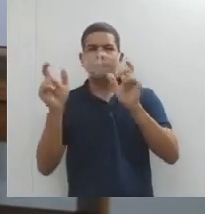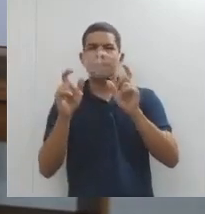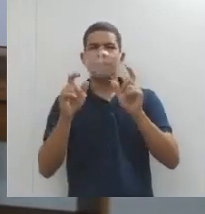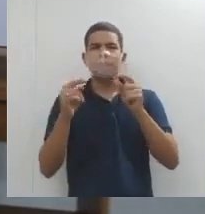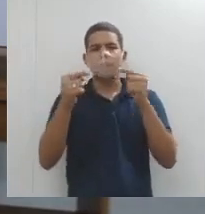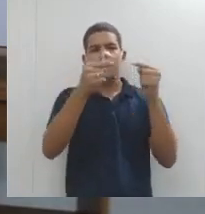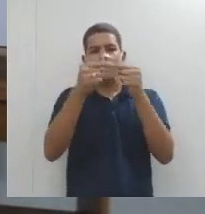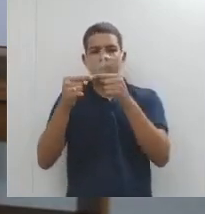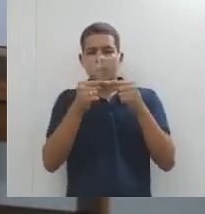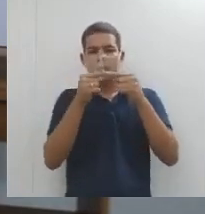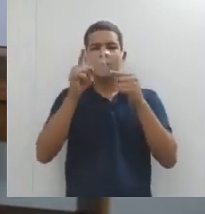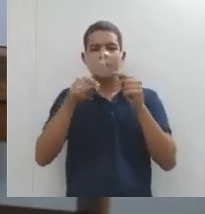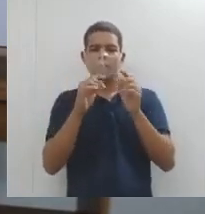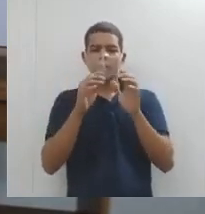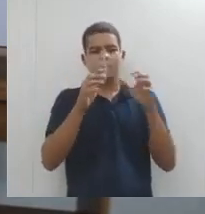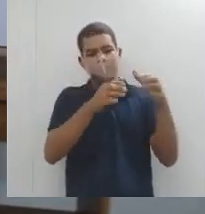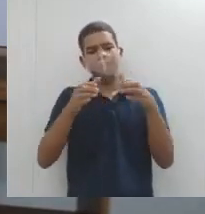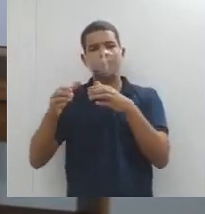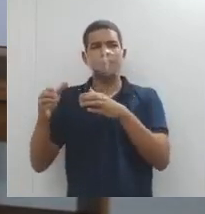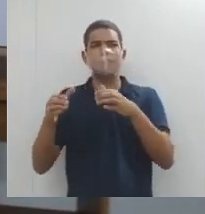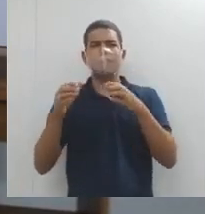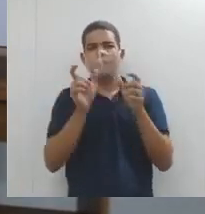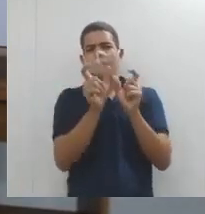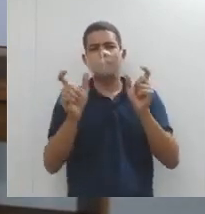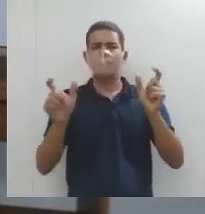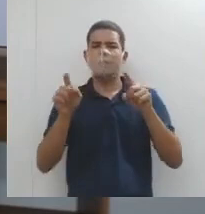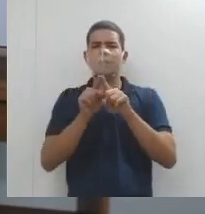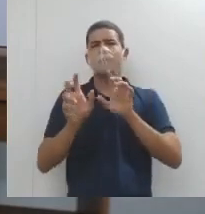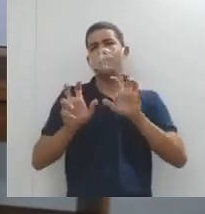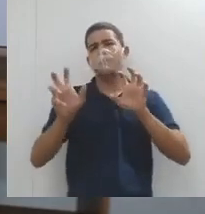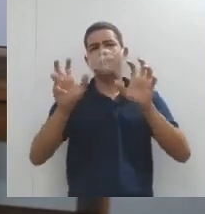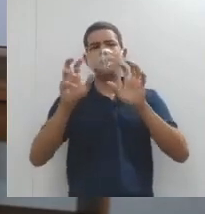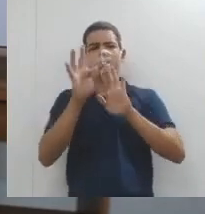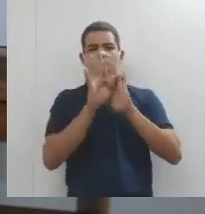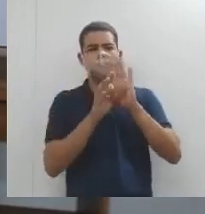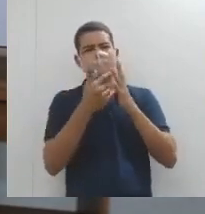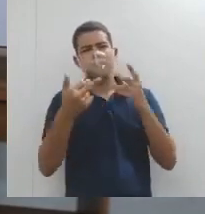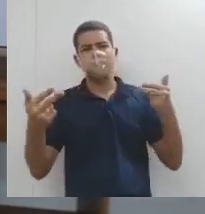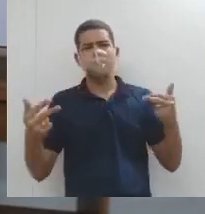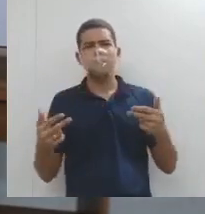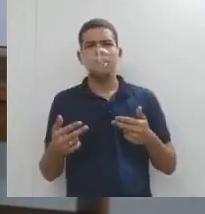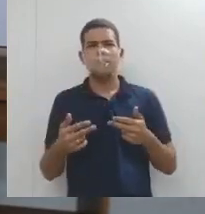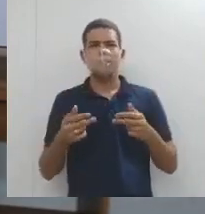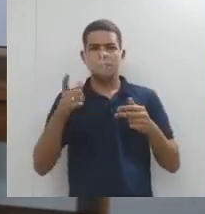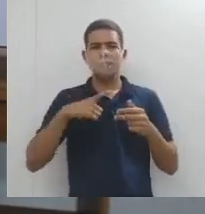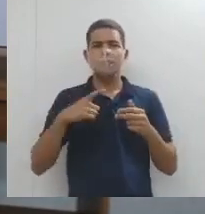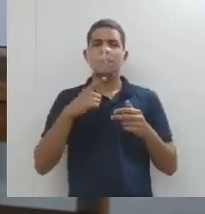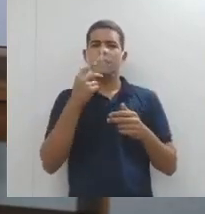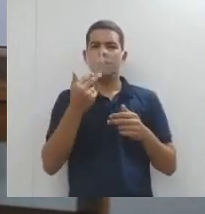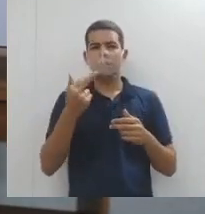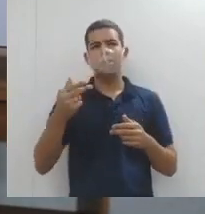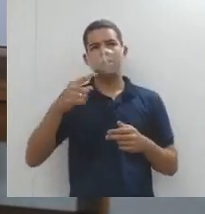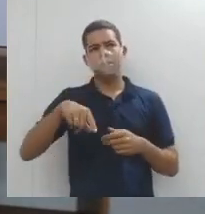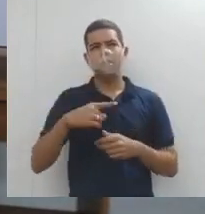as classes de palavras e para as estruturas linguísticas de uma forma geral, presentes na nossa língua,